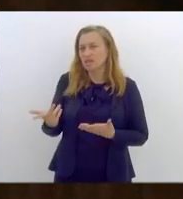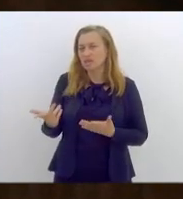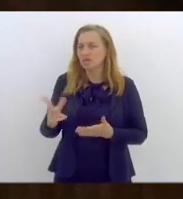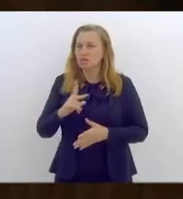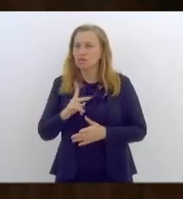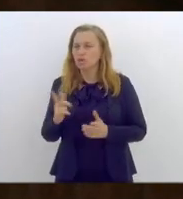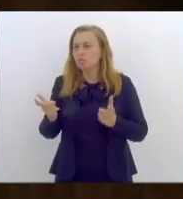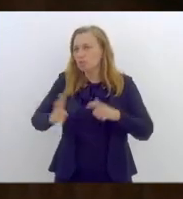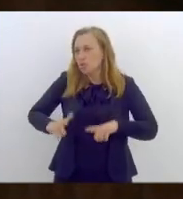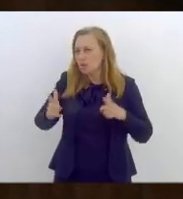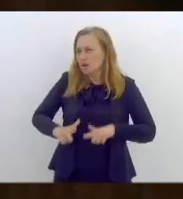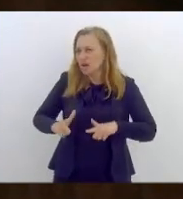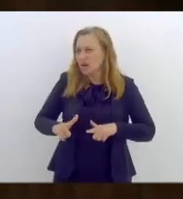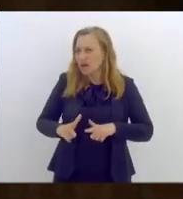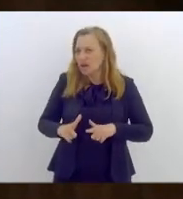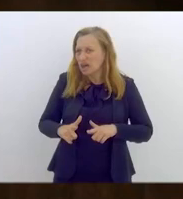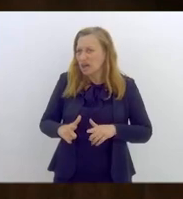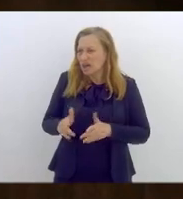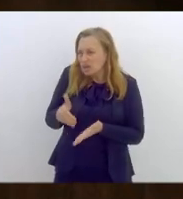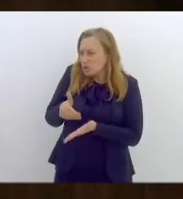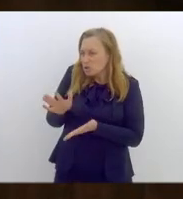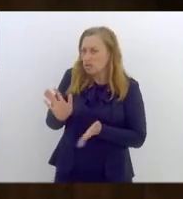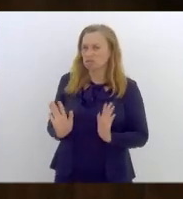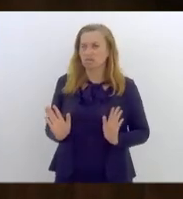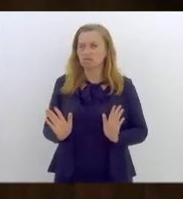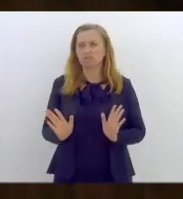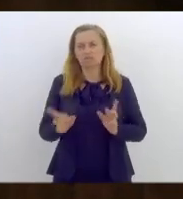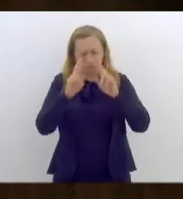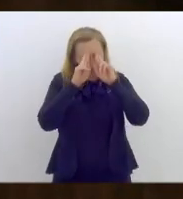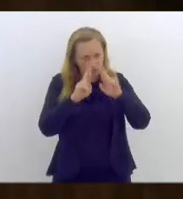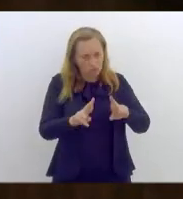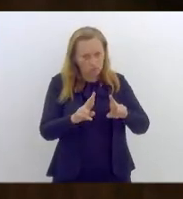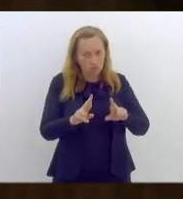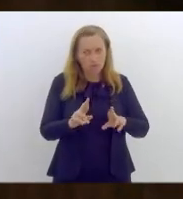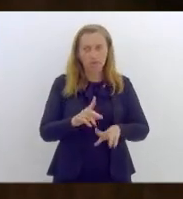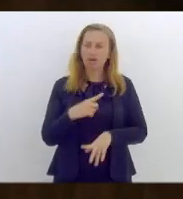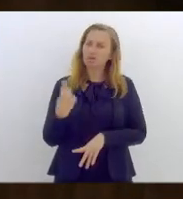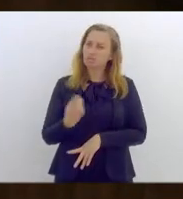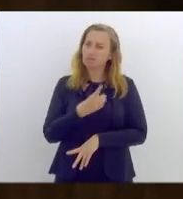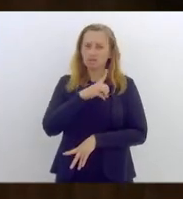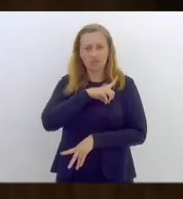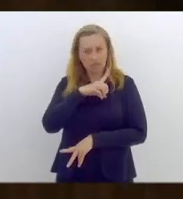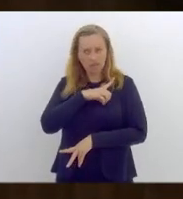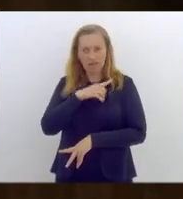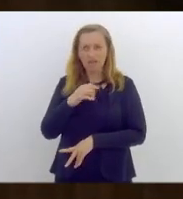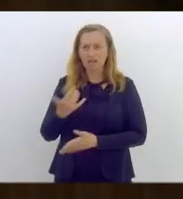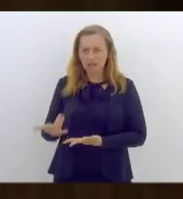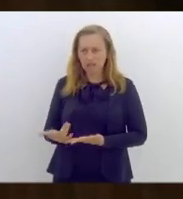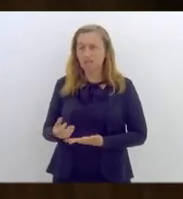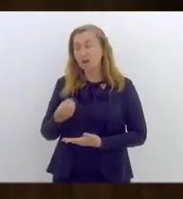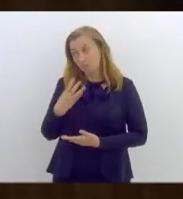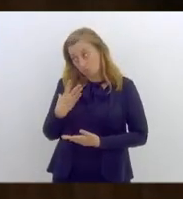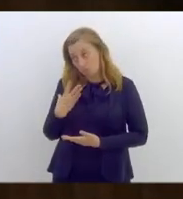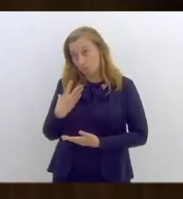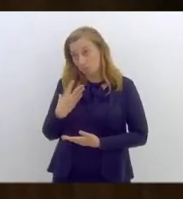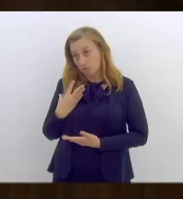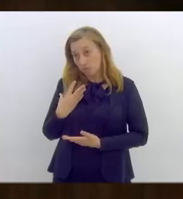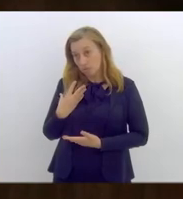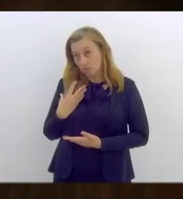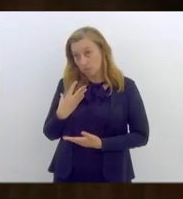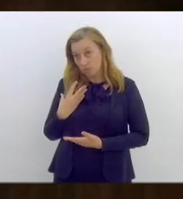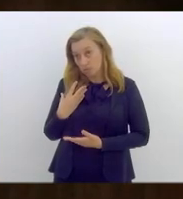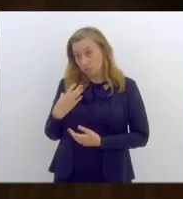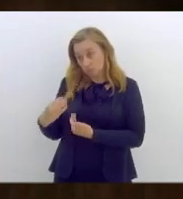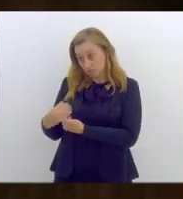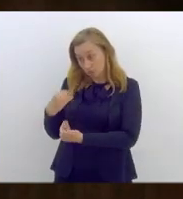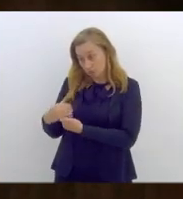e eles empurram a barriga todo respeita Nossa delegada e até bom que que vossa excelência